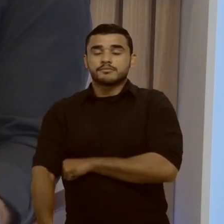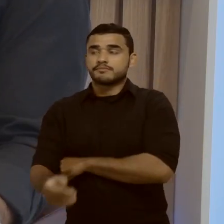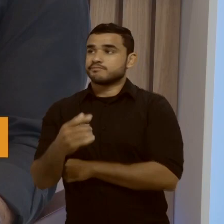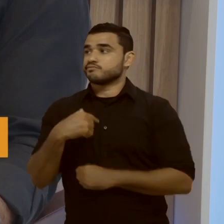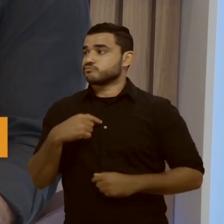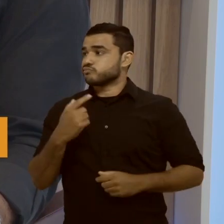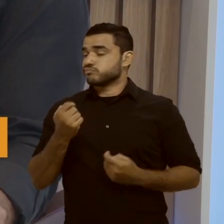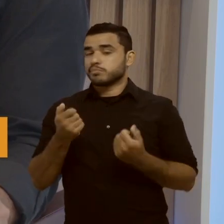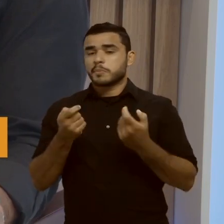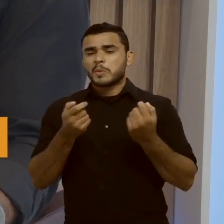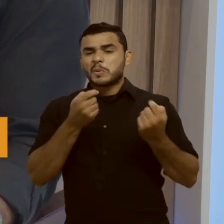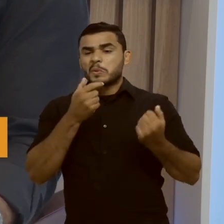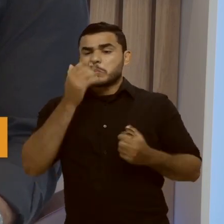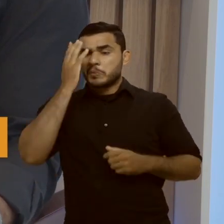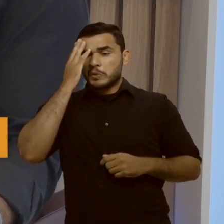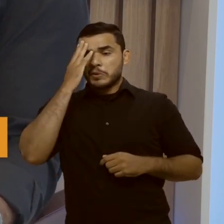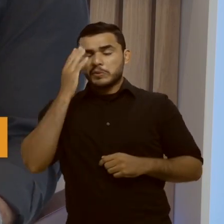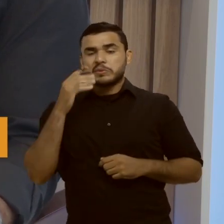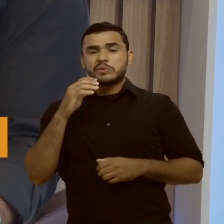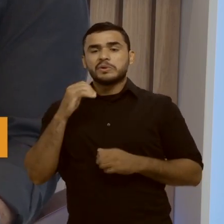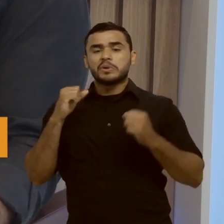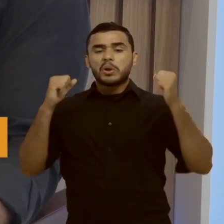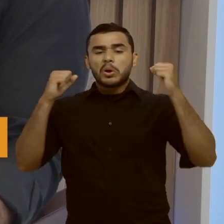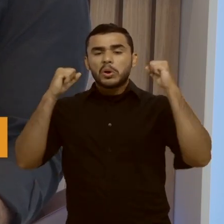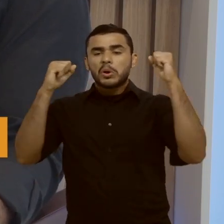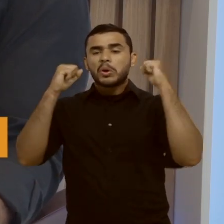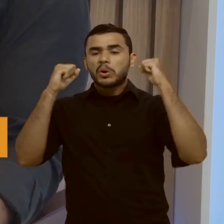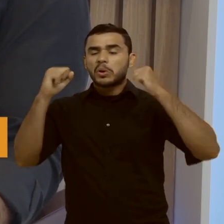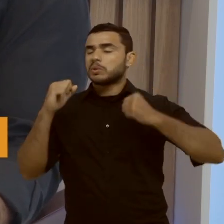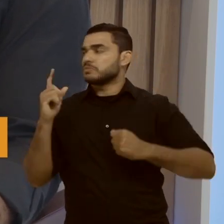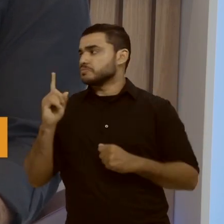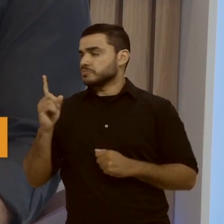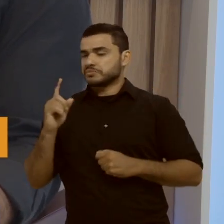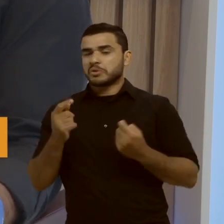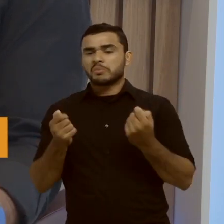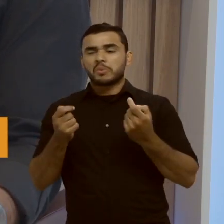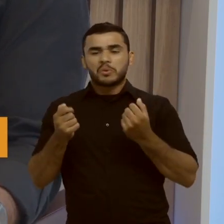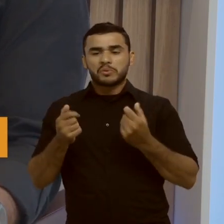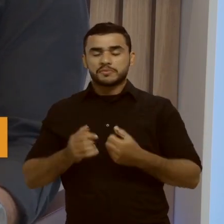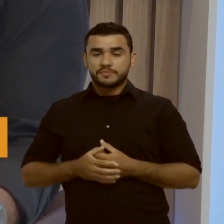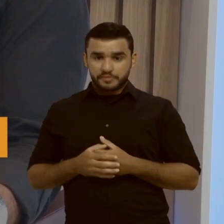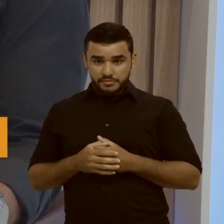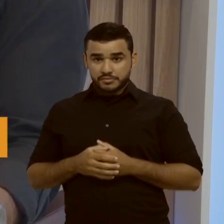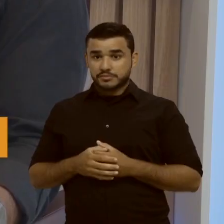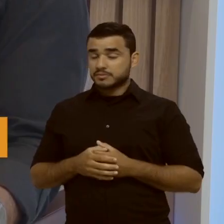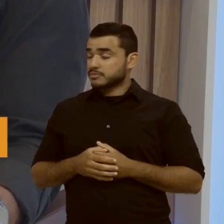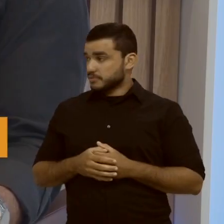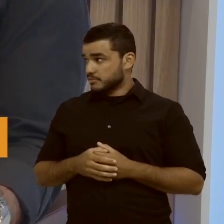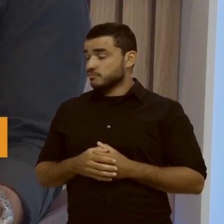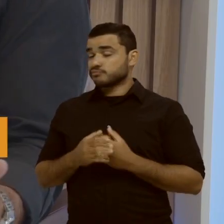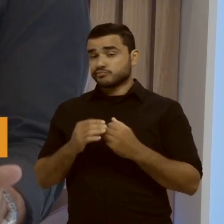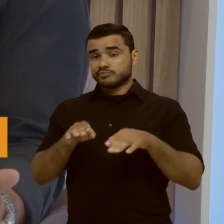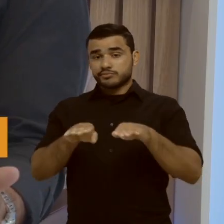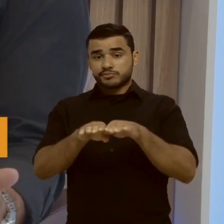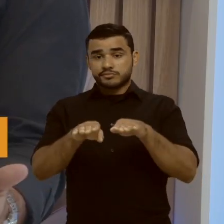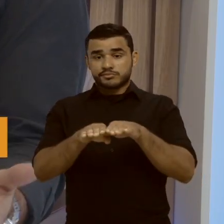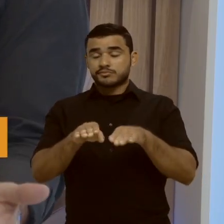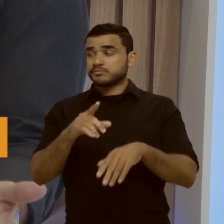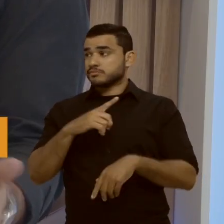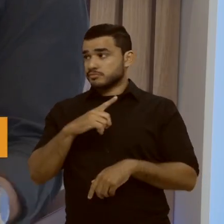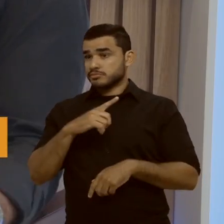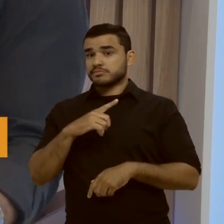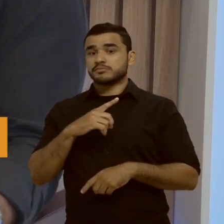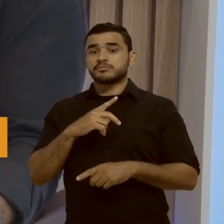caso. Tivemos pouca adesão por parte da torcida do Fortaleza e foi um empate. Fortaleza saiu vencendo,